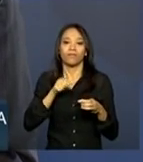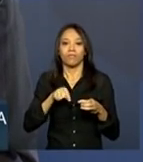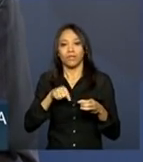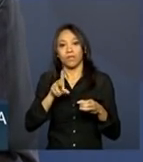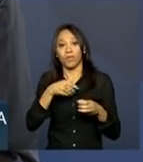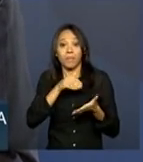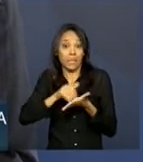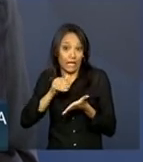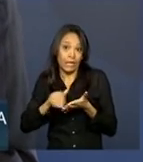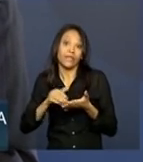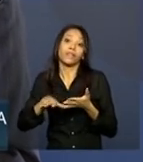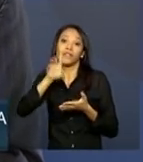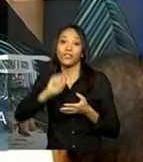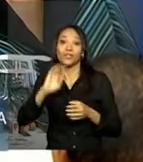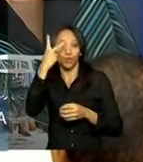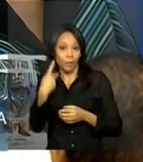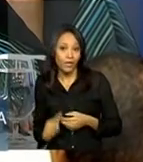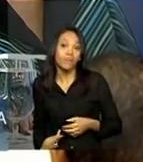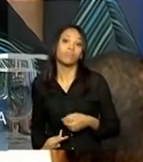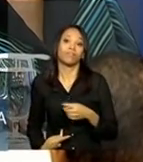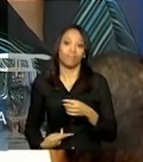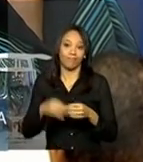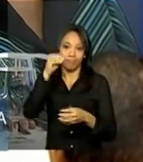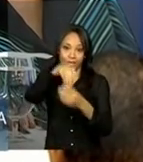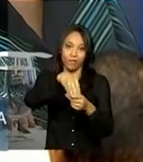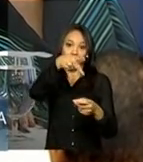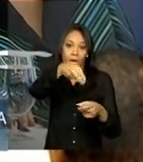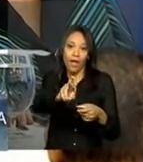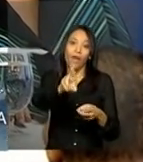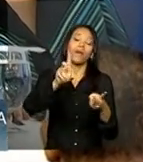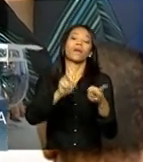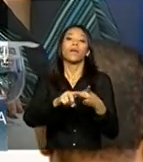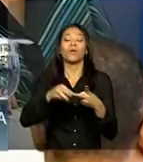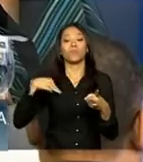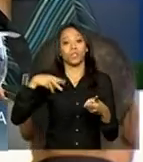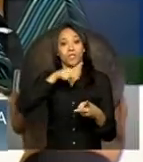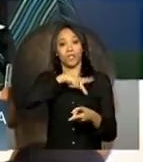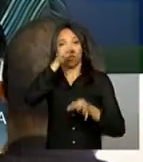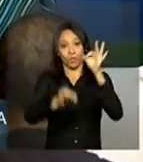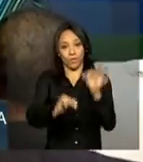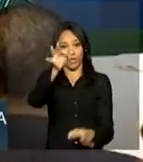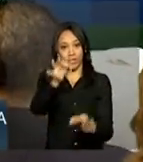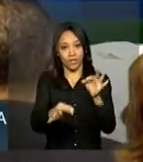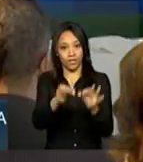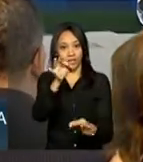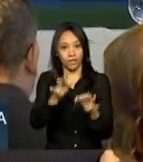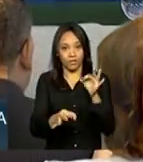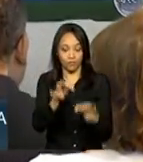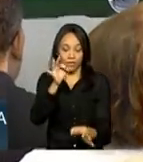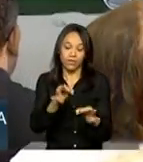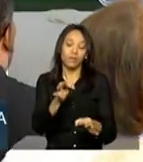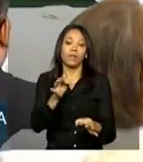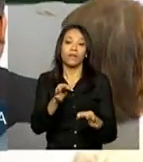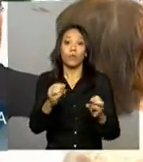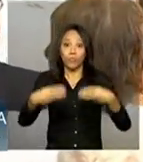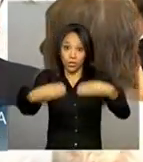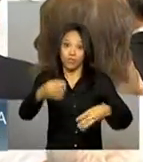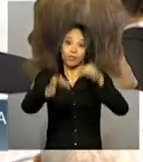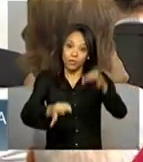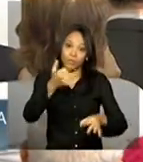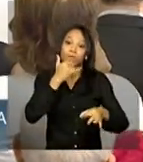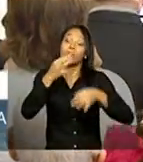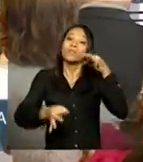né a secretaria de Direitos Humanos da presidência da república o Ministério da Justiça cujo Arquivo Nacional a ele